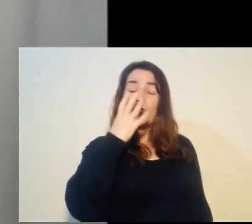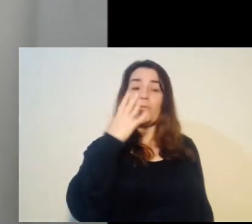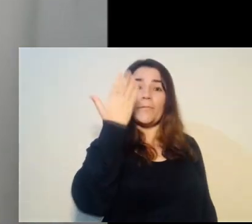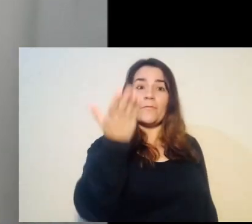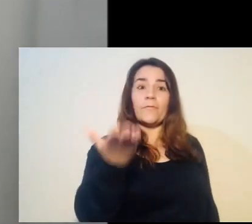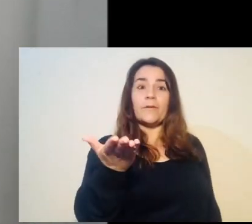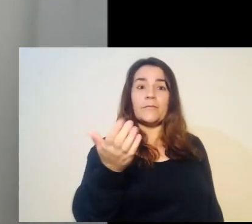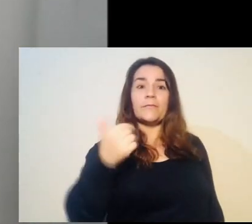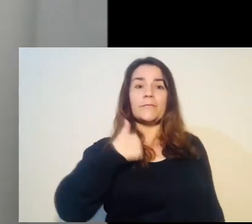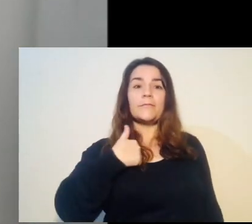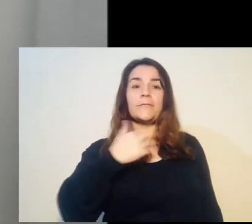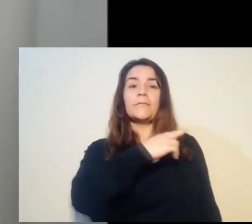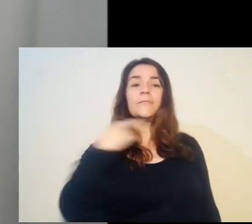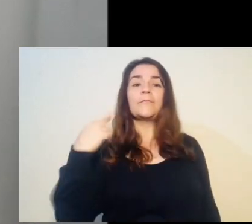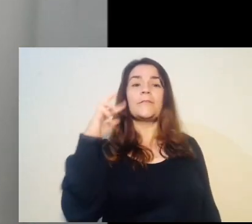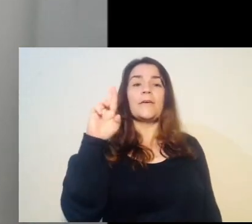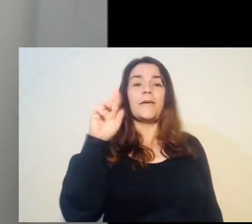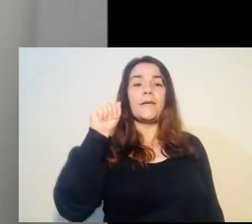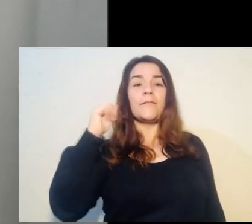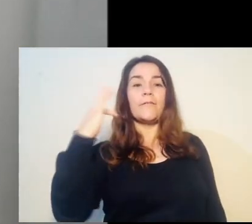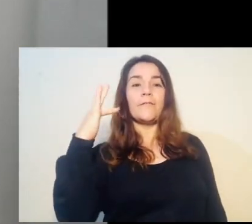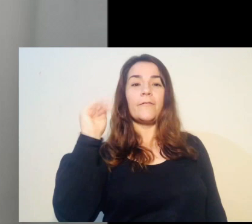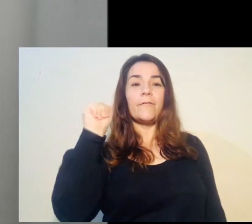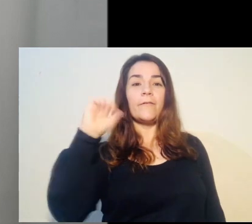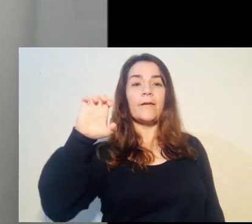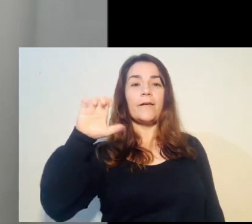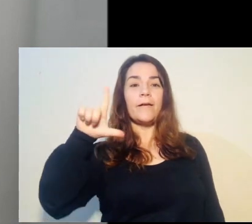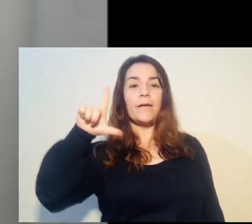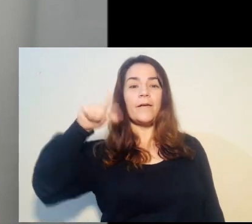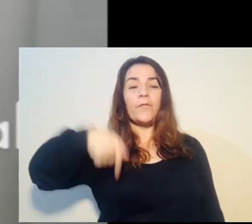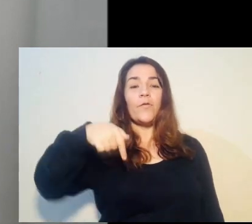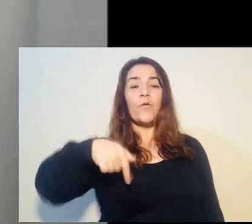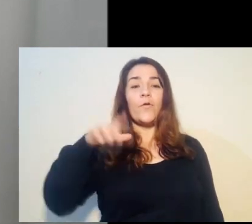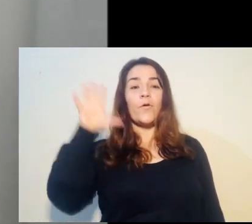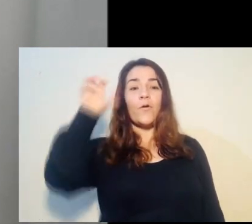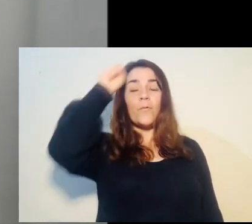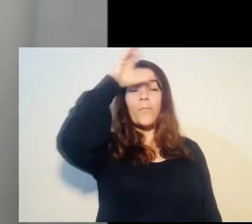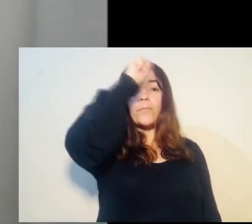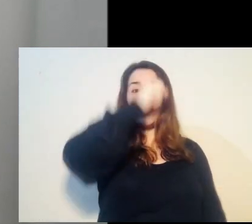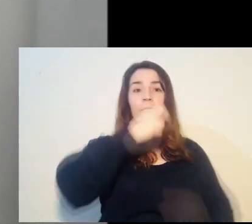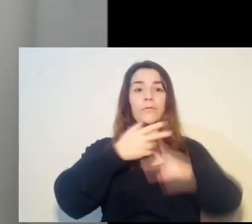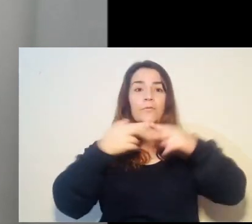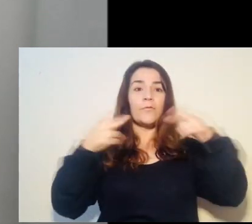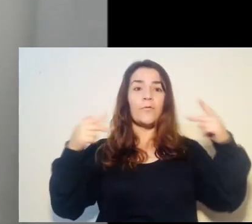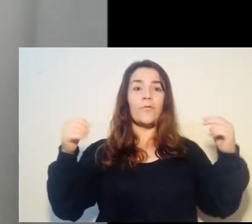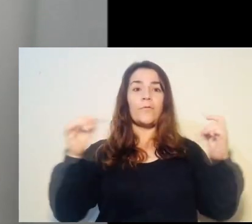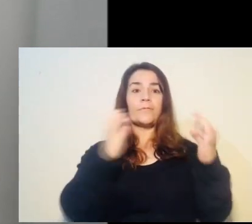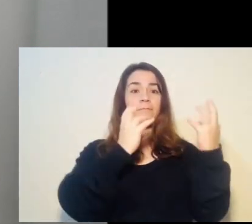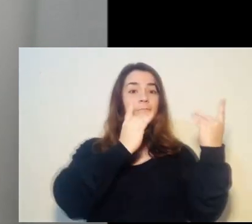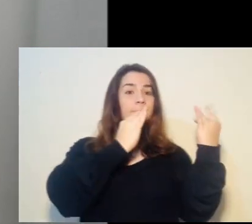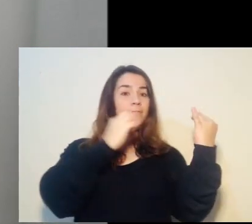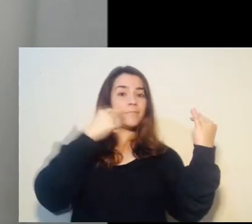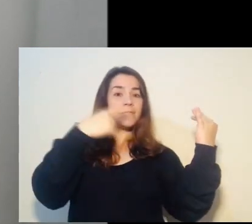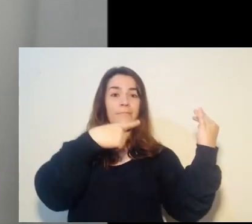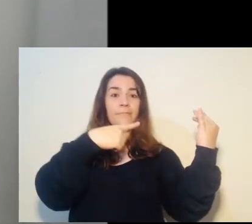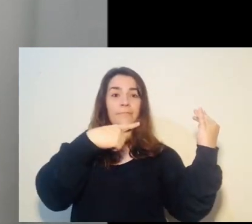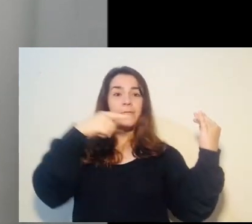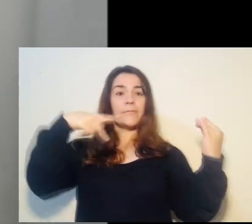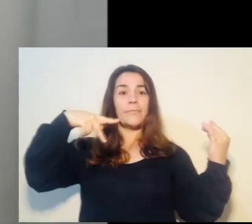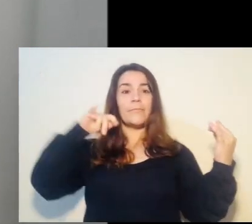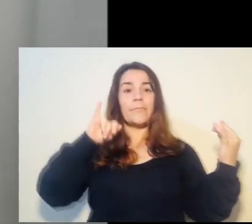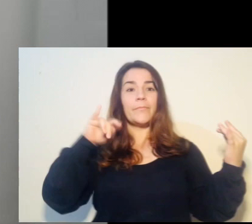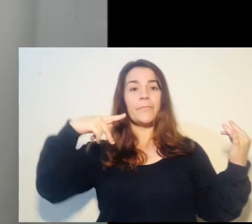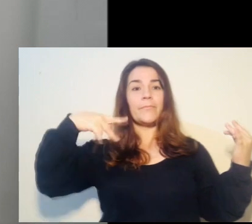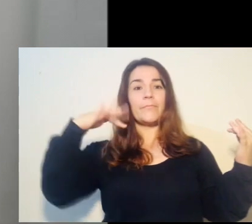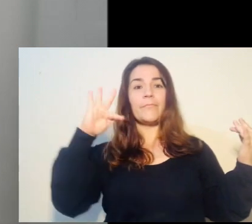Tudo bem com vocês? Eu sou o Rafael Carnax e hoje a gente vai aprender um pouco sobre esse instrumento que é o pífano e